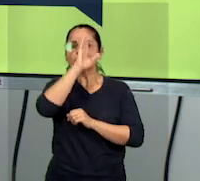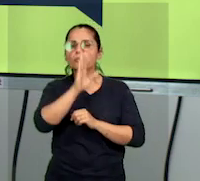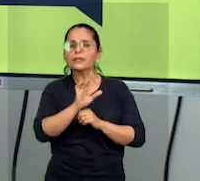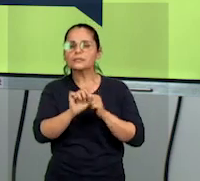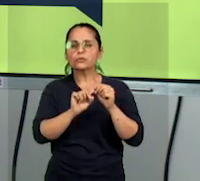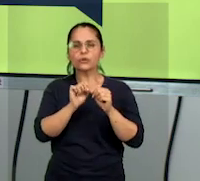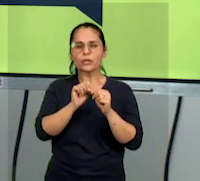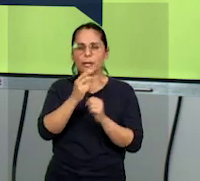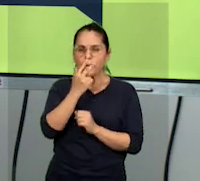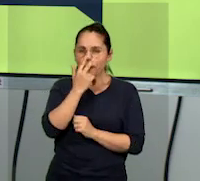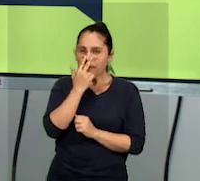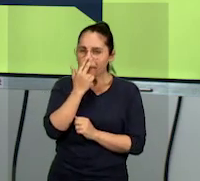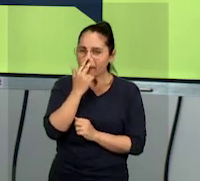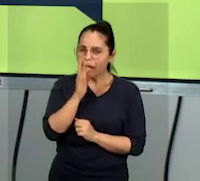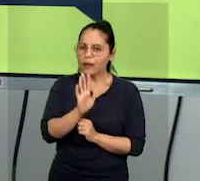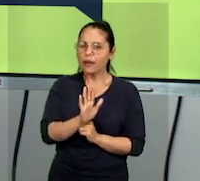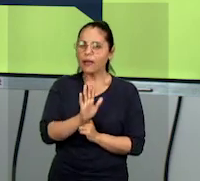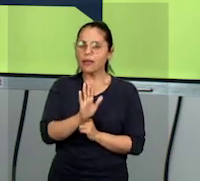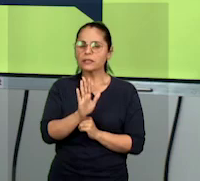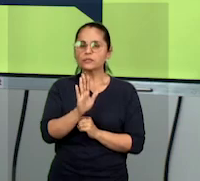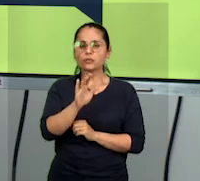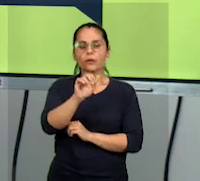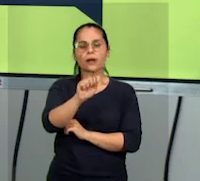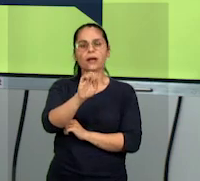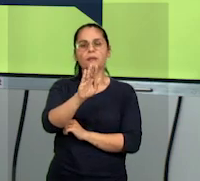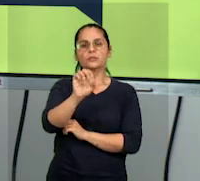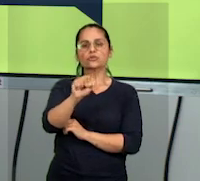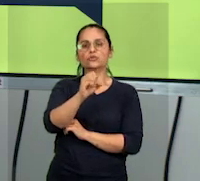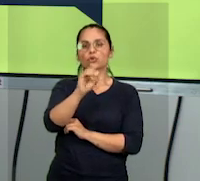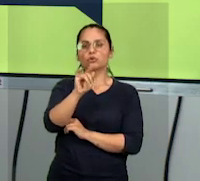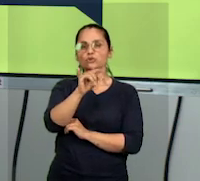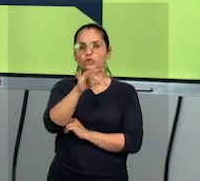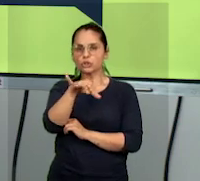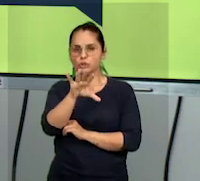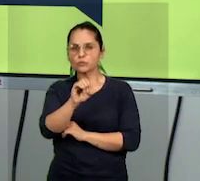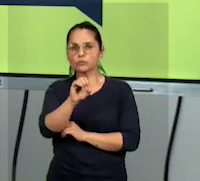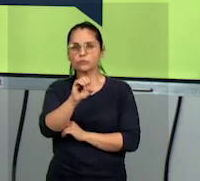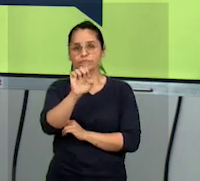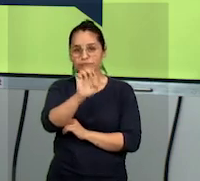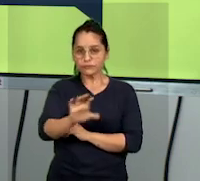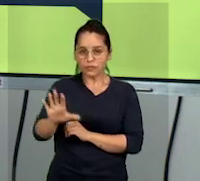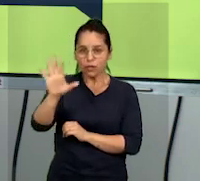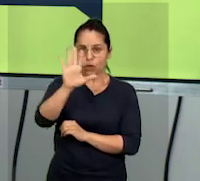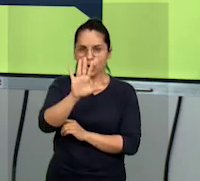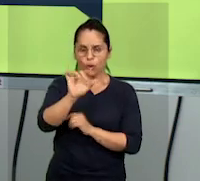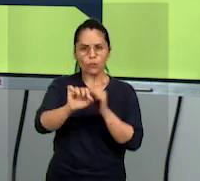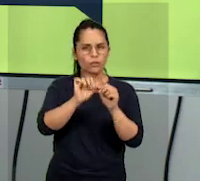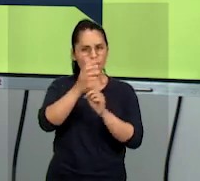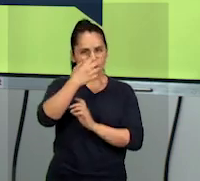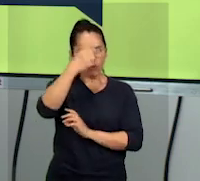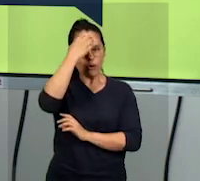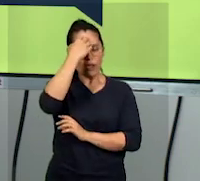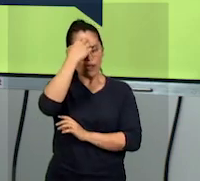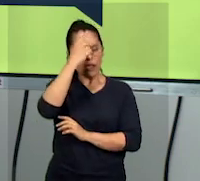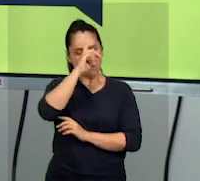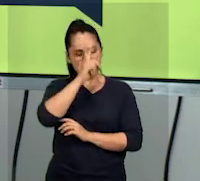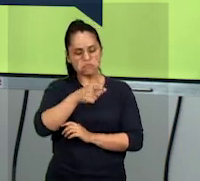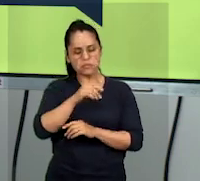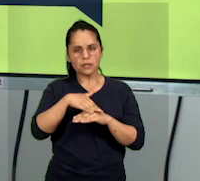muito parecido com o absolutismo na Europa, em que o rei, né, tinha ali um controle maior da